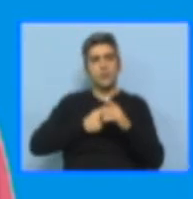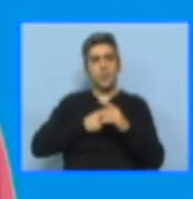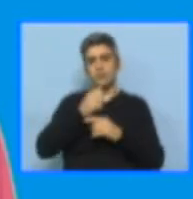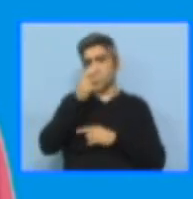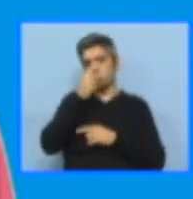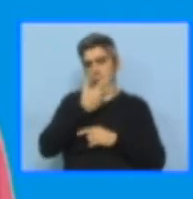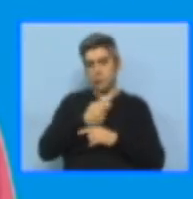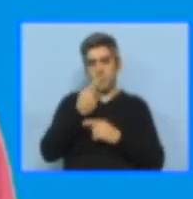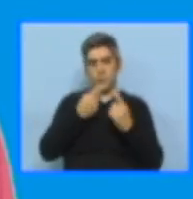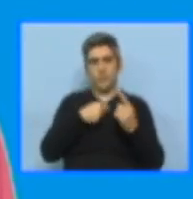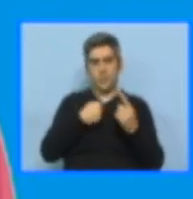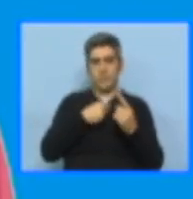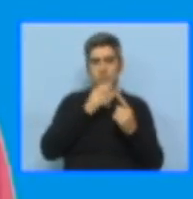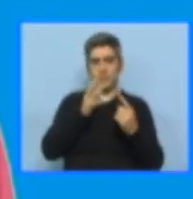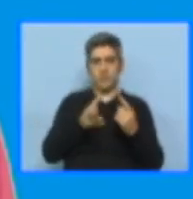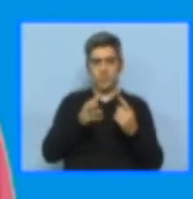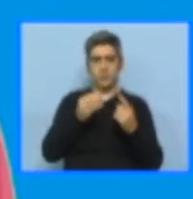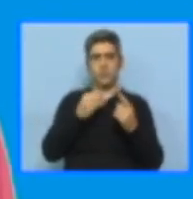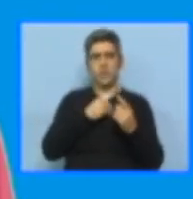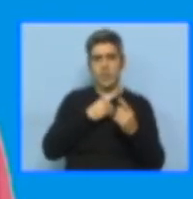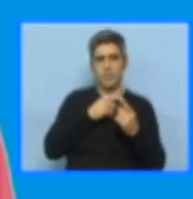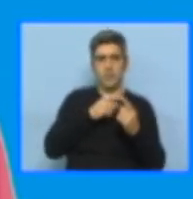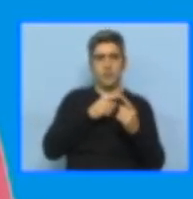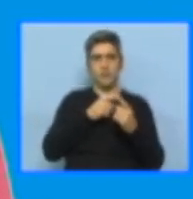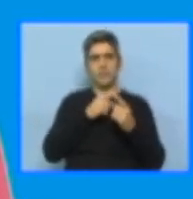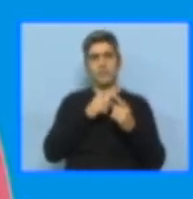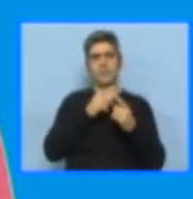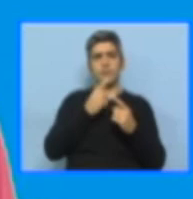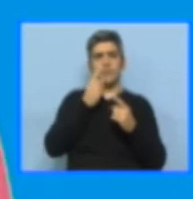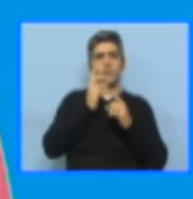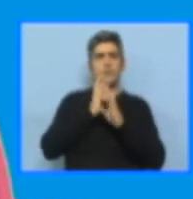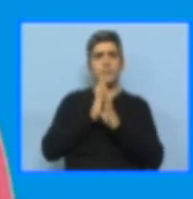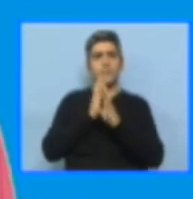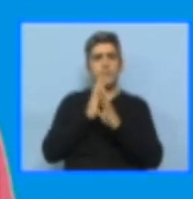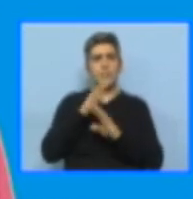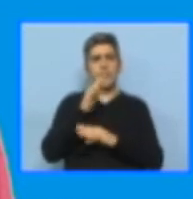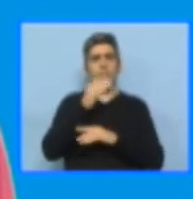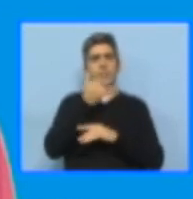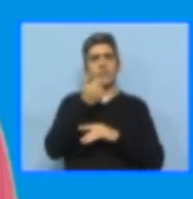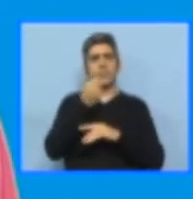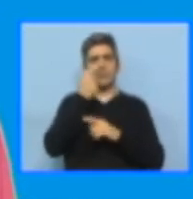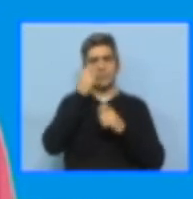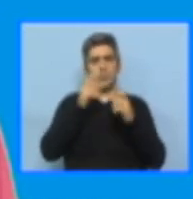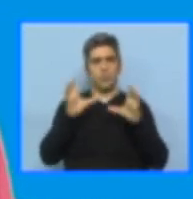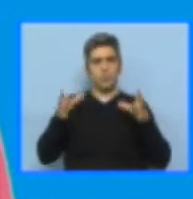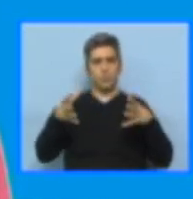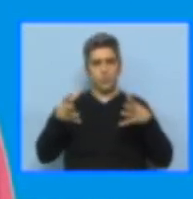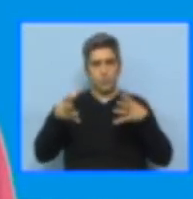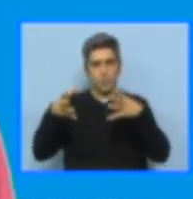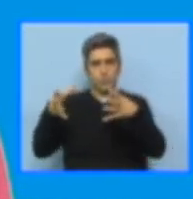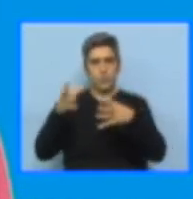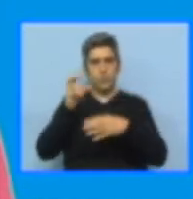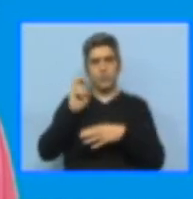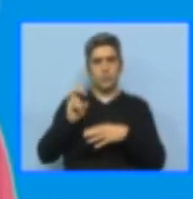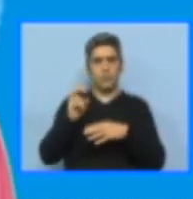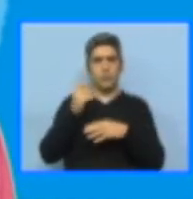como ele próprio se chama, até uma peregrinação com mais de 250 pessoas que partem do Estoril